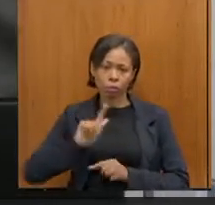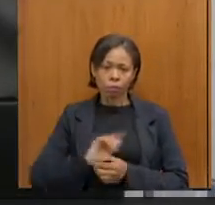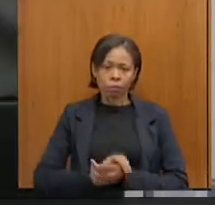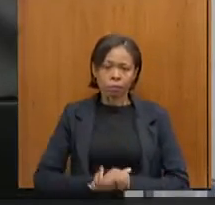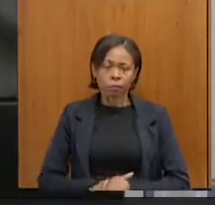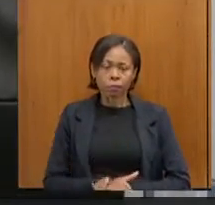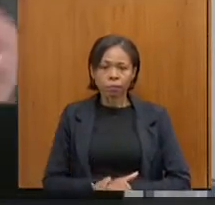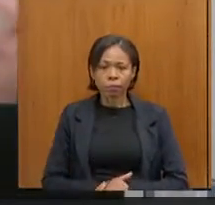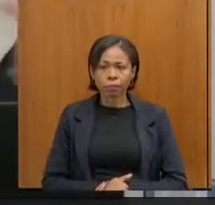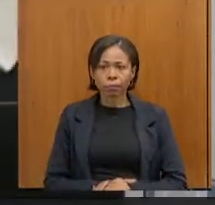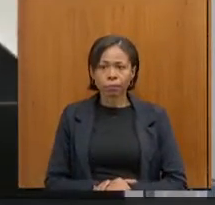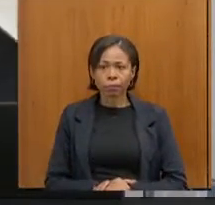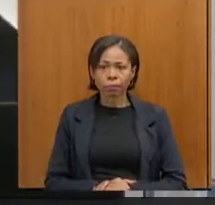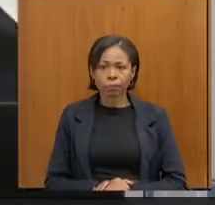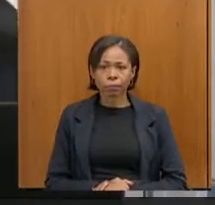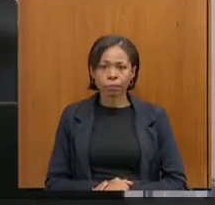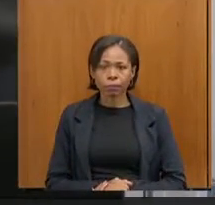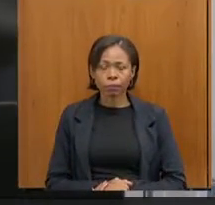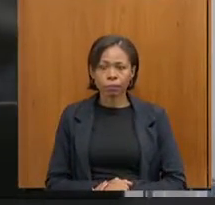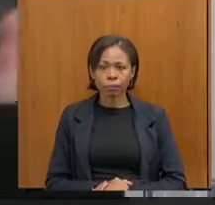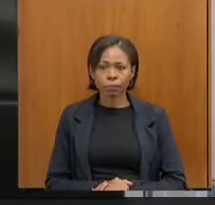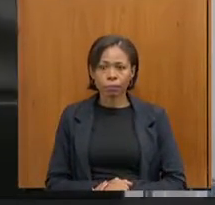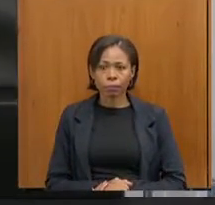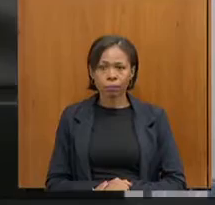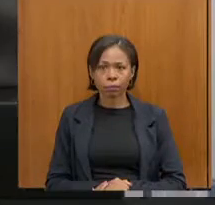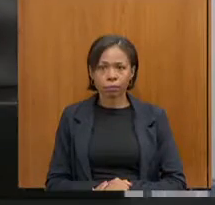2001 Deputado Gil Pereira